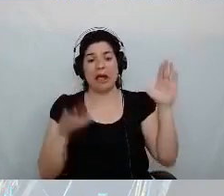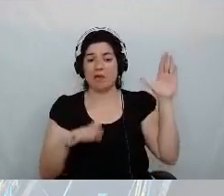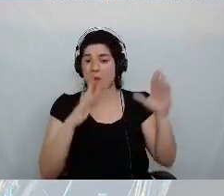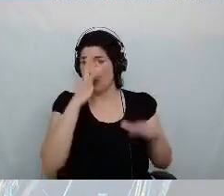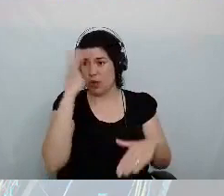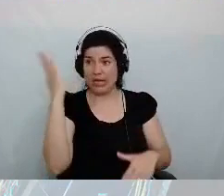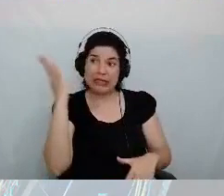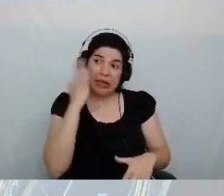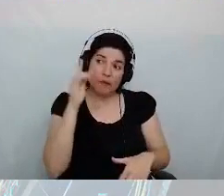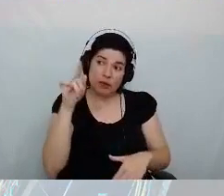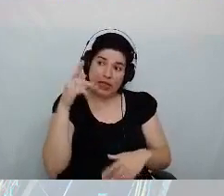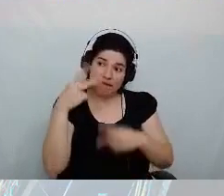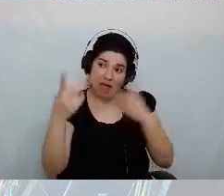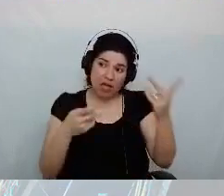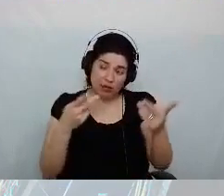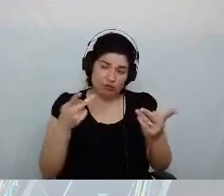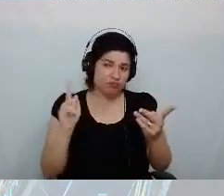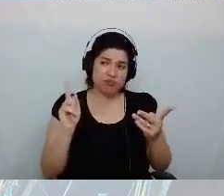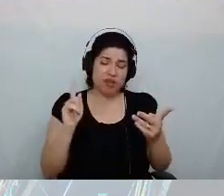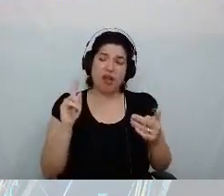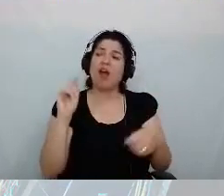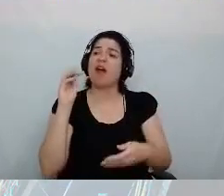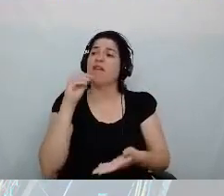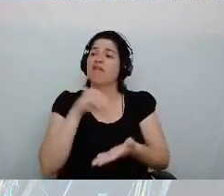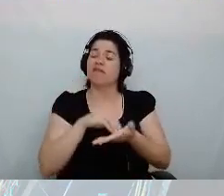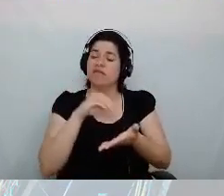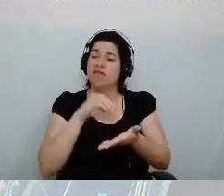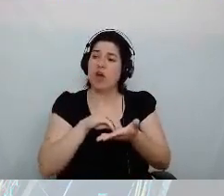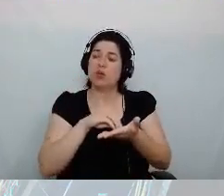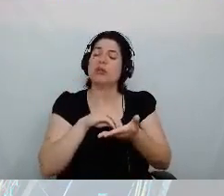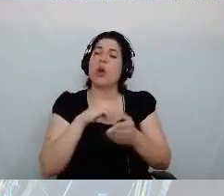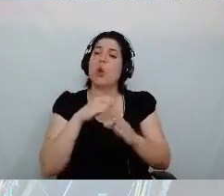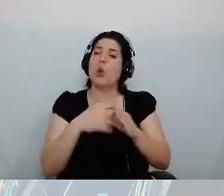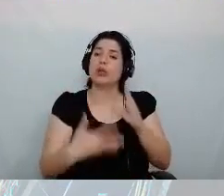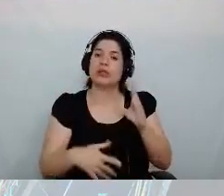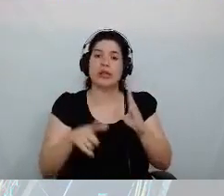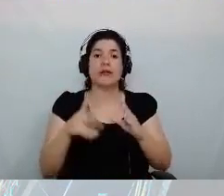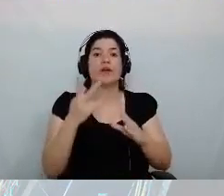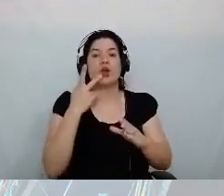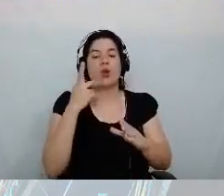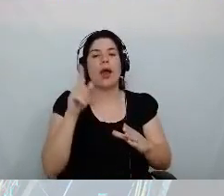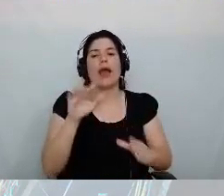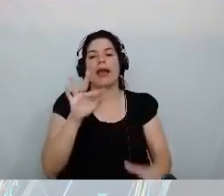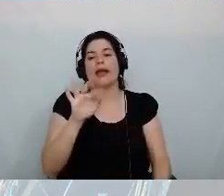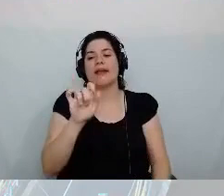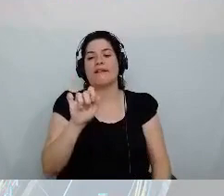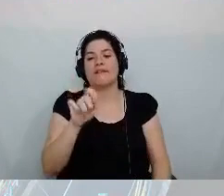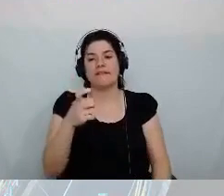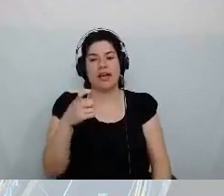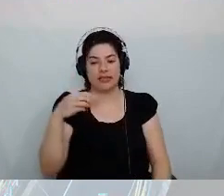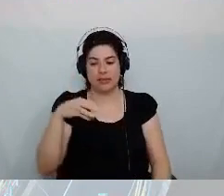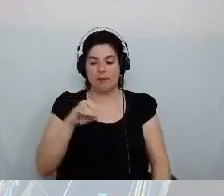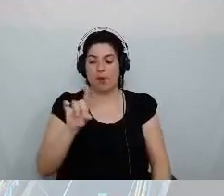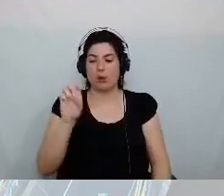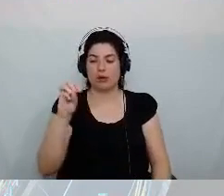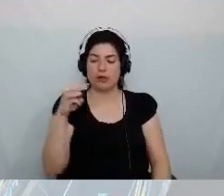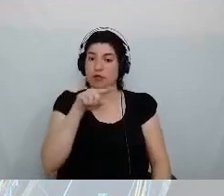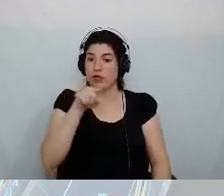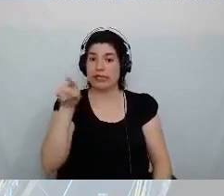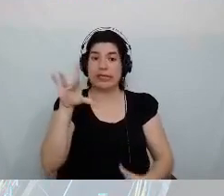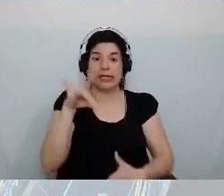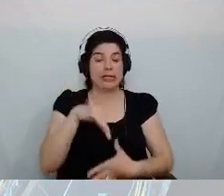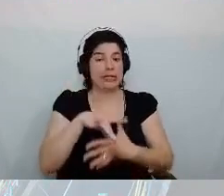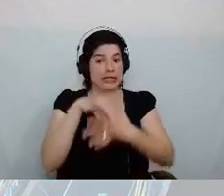está falando. Falta contexto. E ele me deu esse exemplo do fax modem. Às vezes, gente, vocês líderes